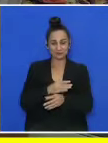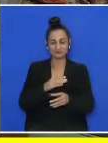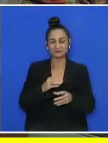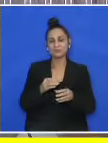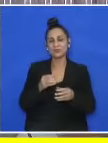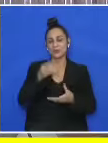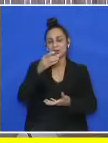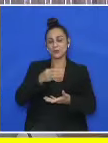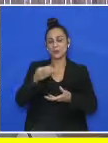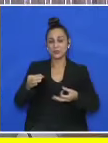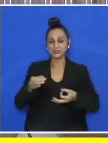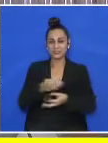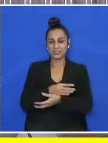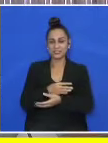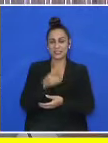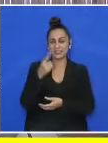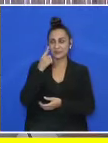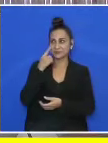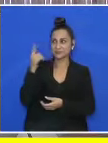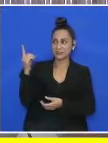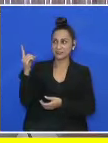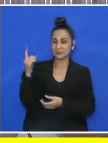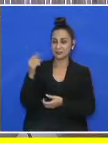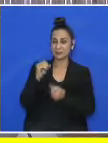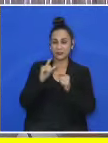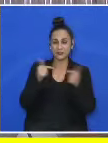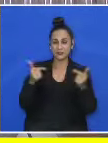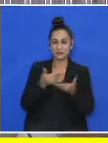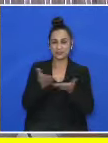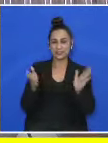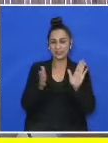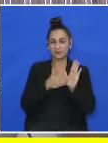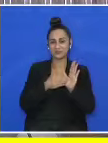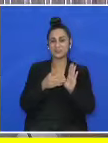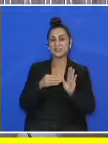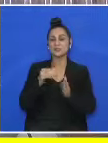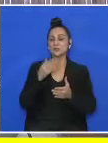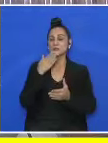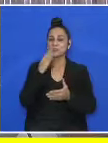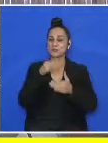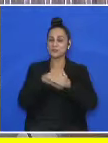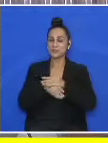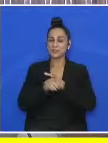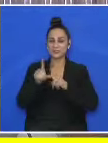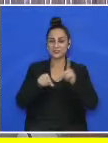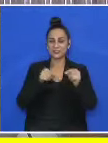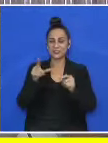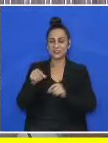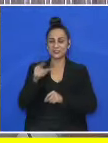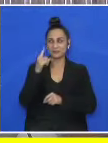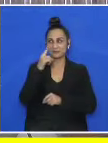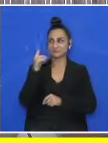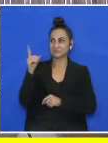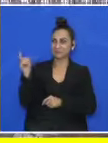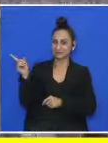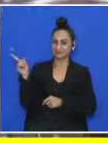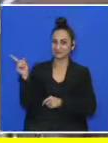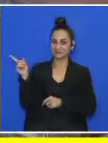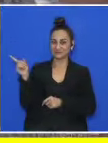bolas posicionadas. Boa sorte para você que apostou. Estamos na torcida. Sorteio da Time Mania. Valendo!